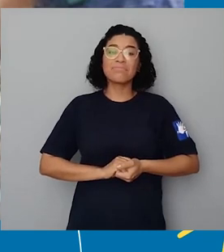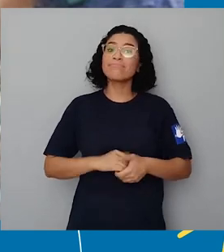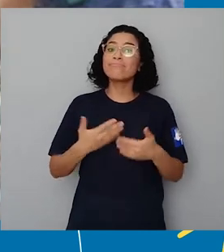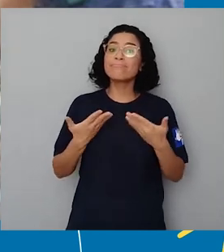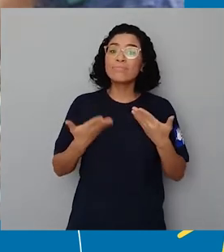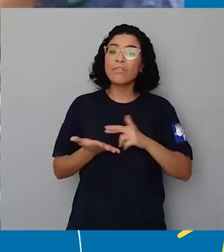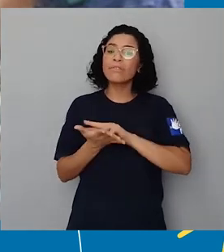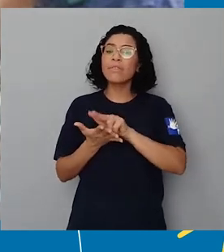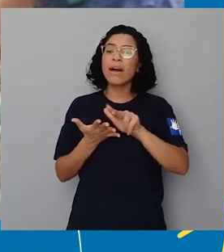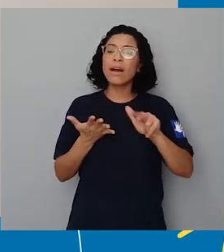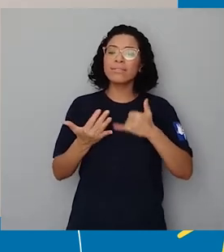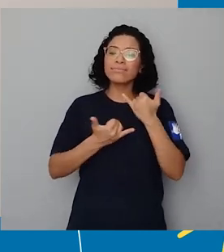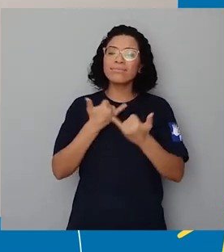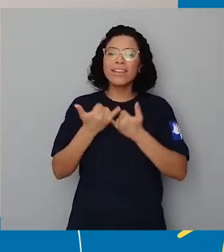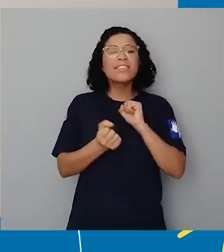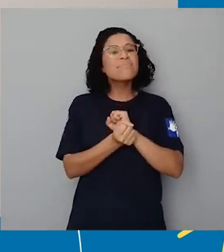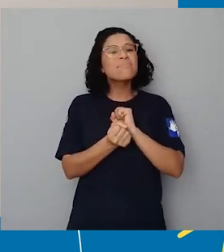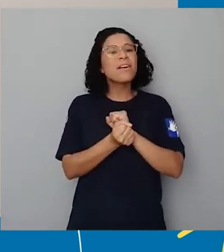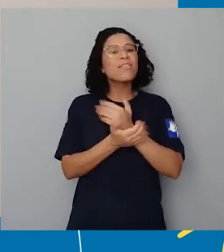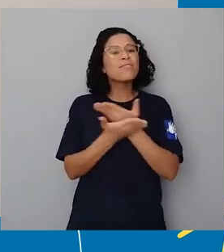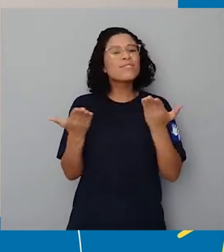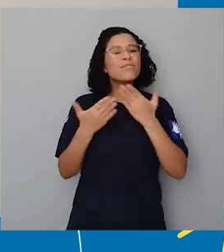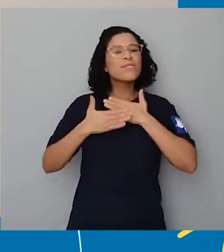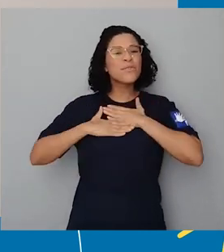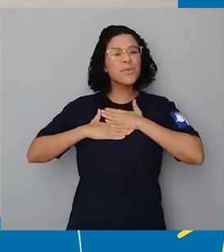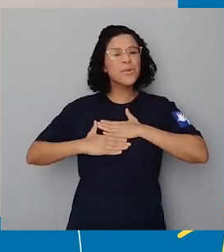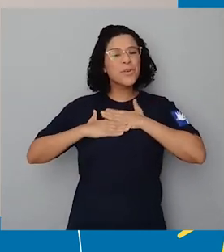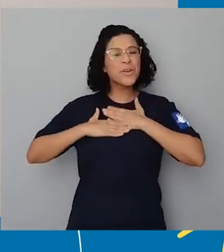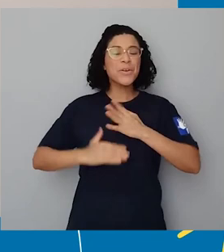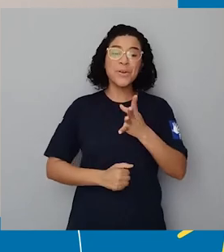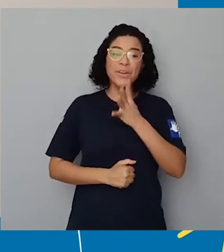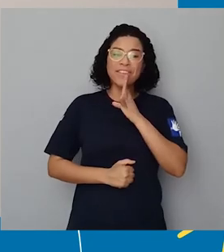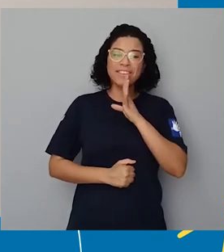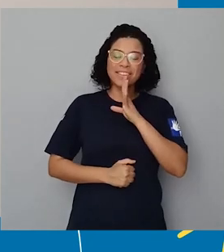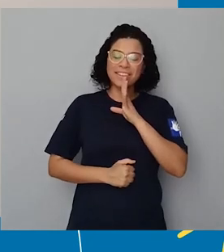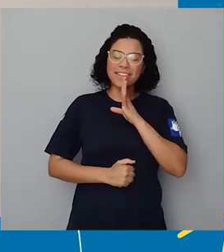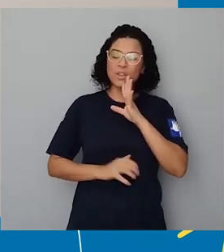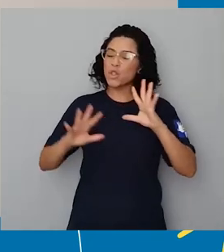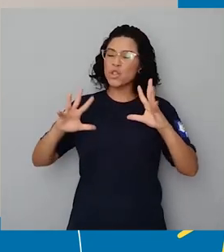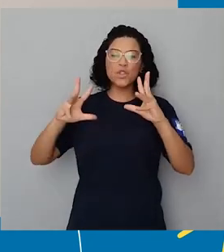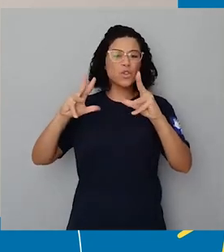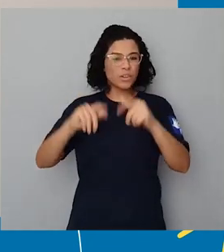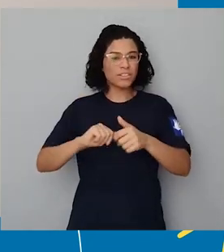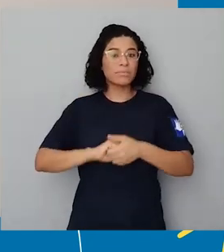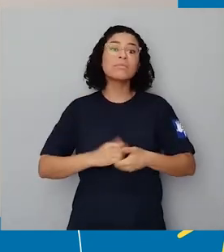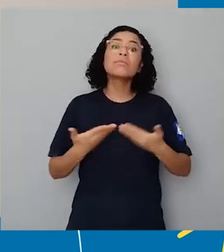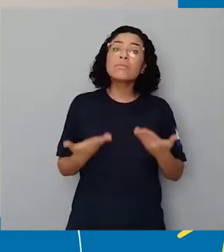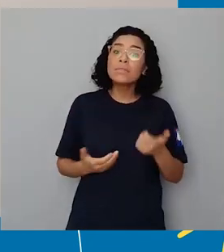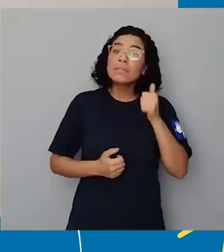Pois bem, eu espero que você tenha gostado de conhecer todas essas brincadeiras. E a que